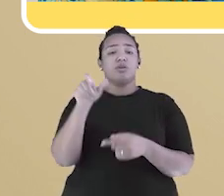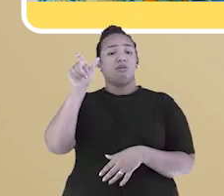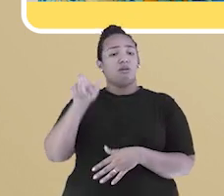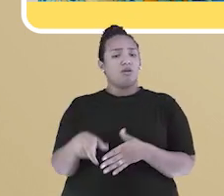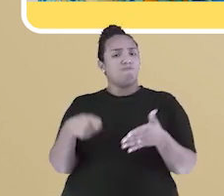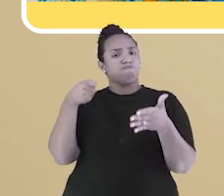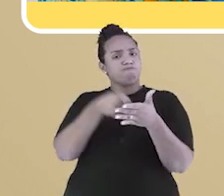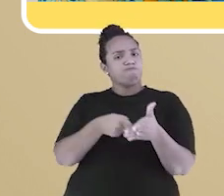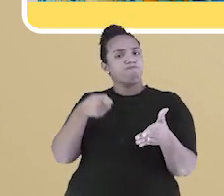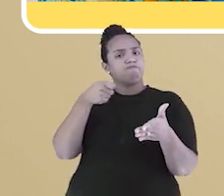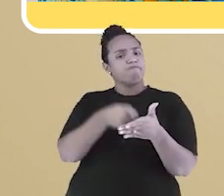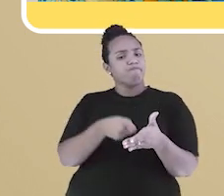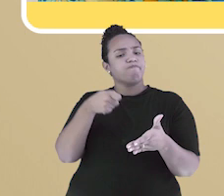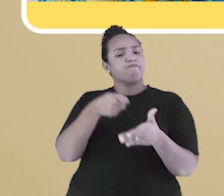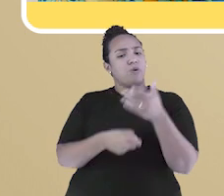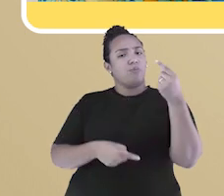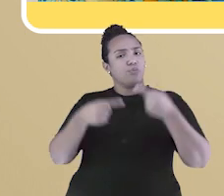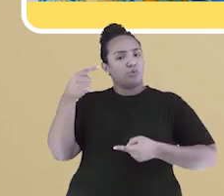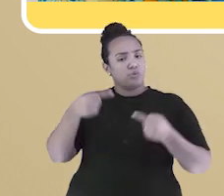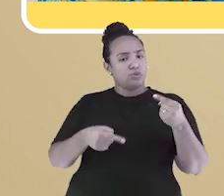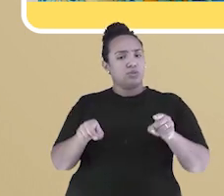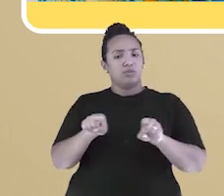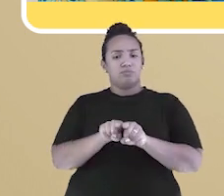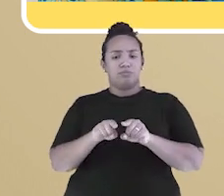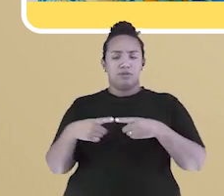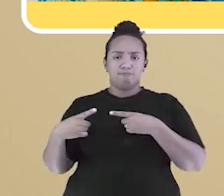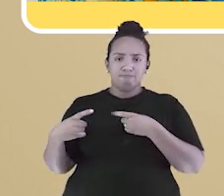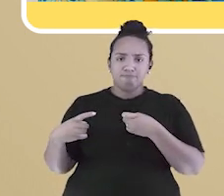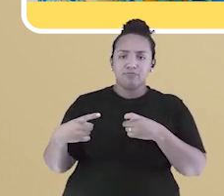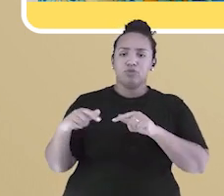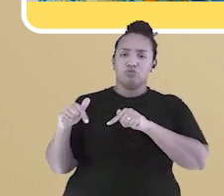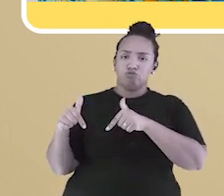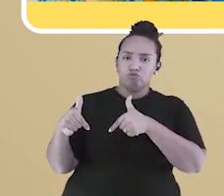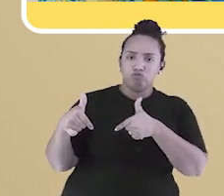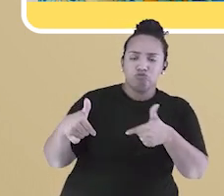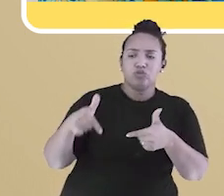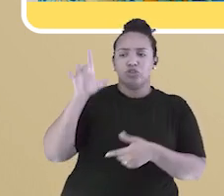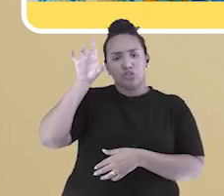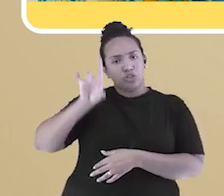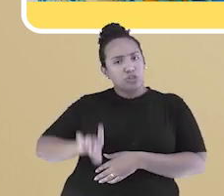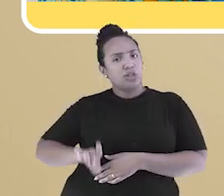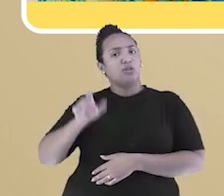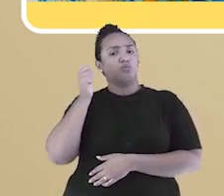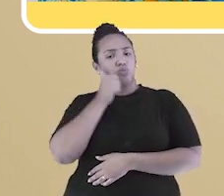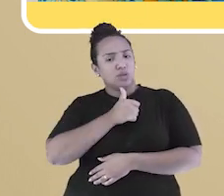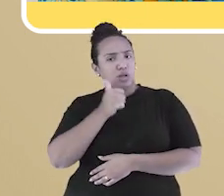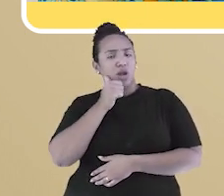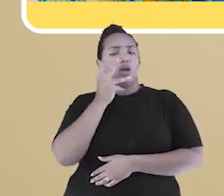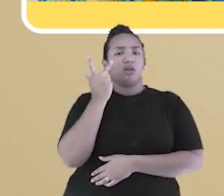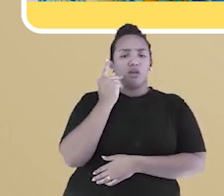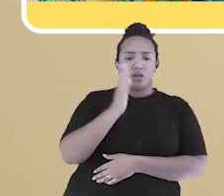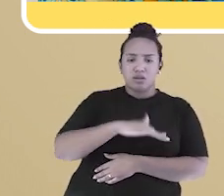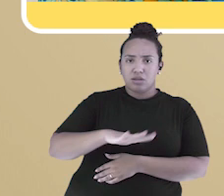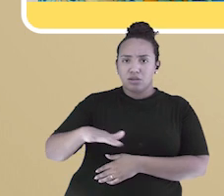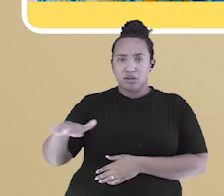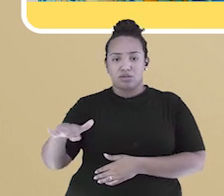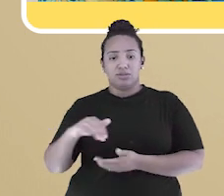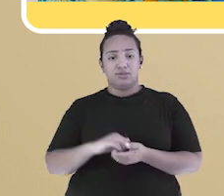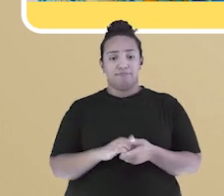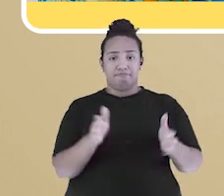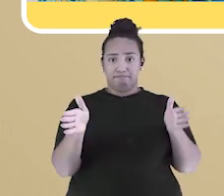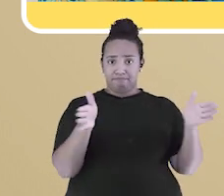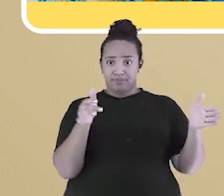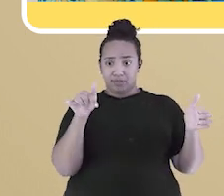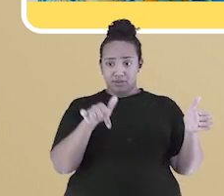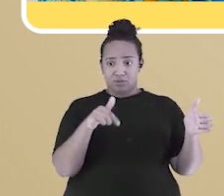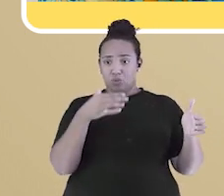às políticas do Talibã e sua luta pelos direitos das crianças e mulheres paquistanesas, que durante todo o período do